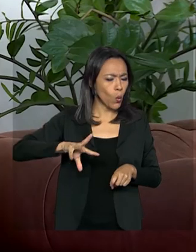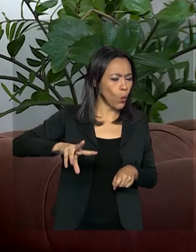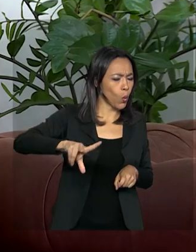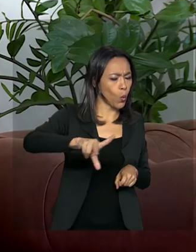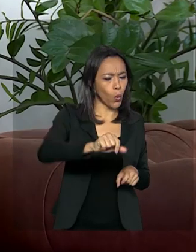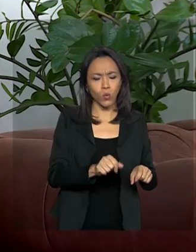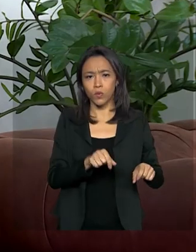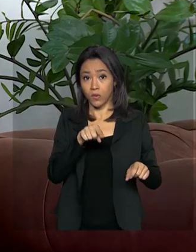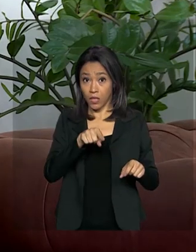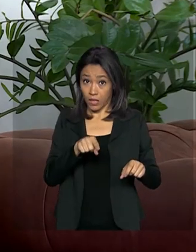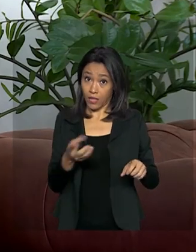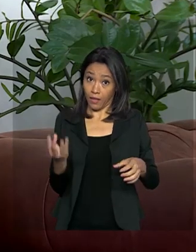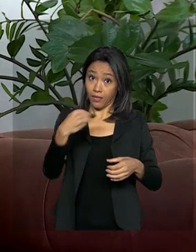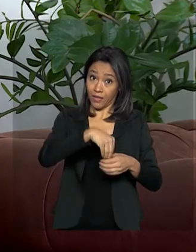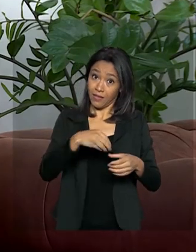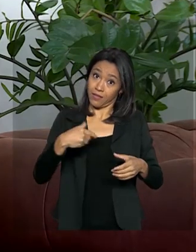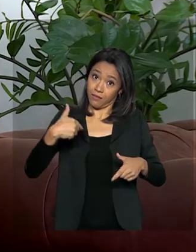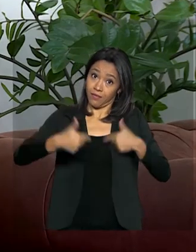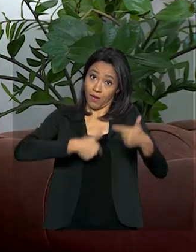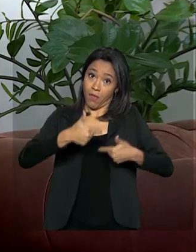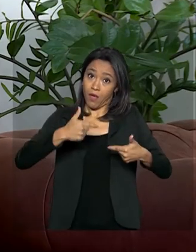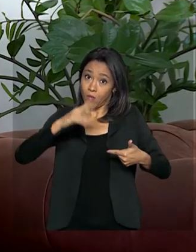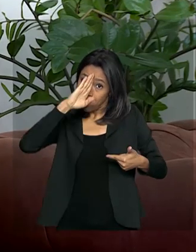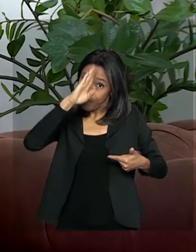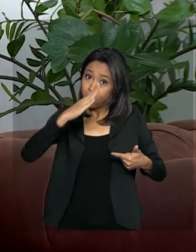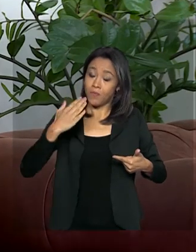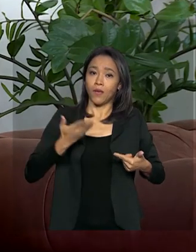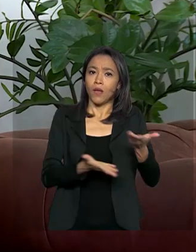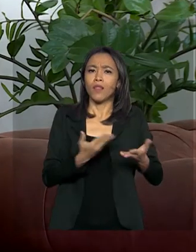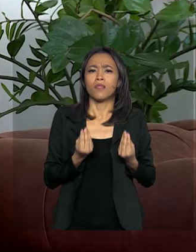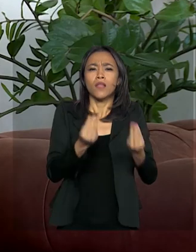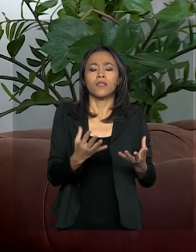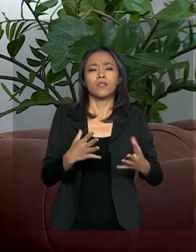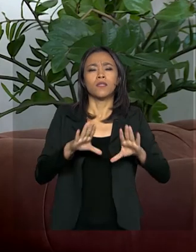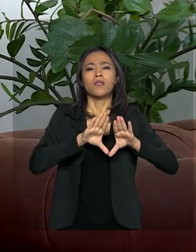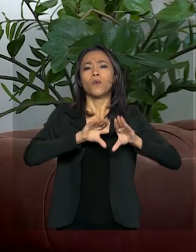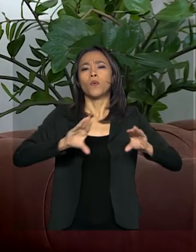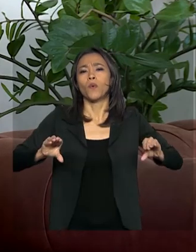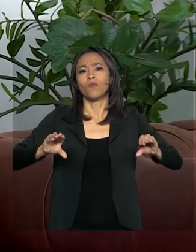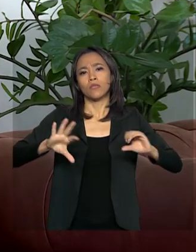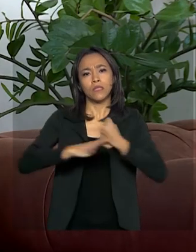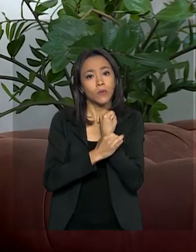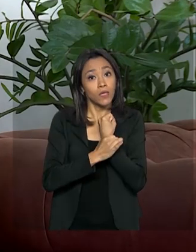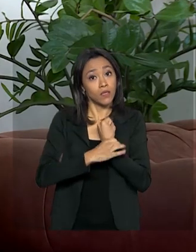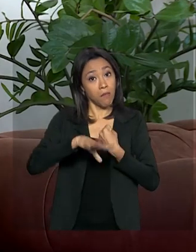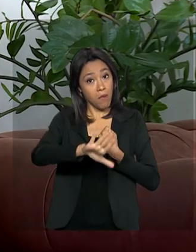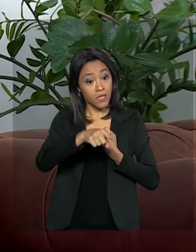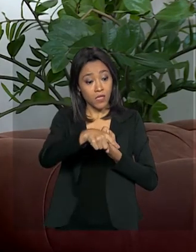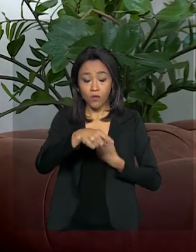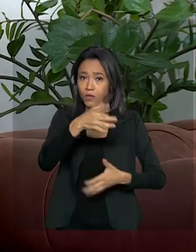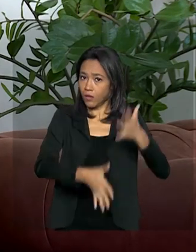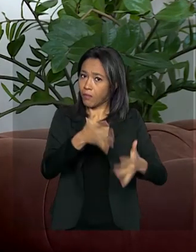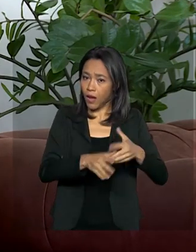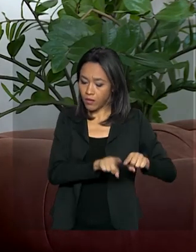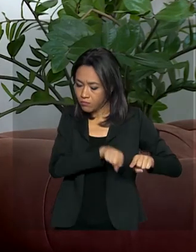estão dentro é desses serviços essenciais para que a gente desce conforto e segurança às pessoas as que não fosse interrompida